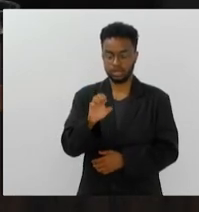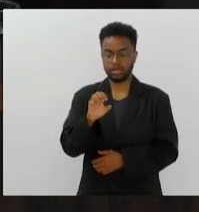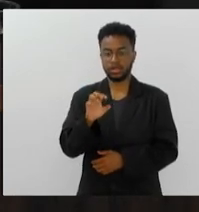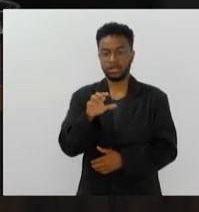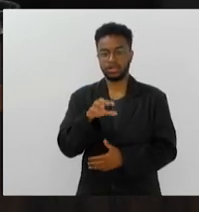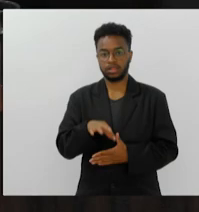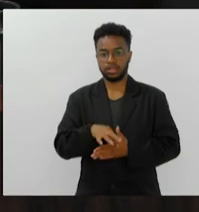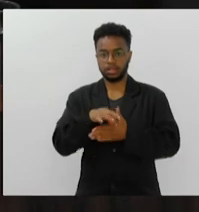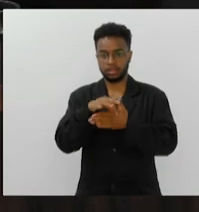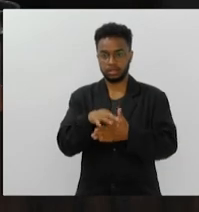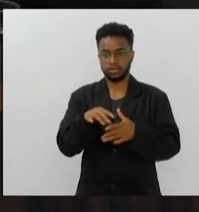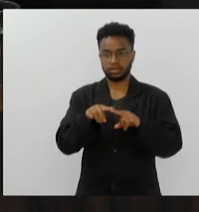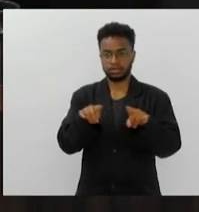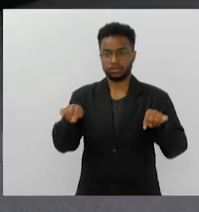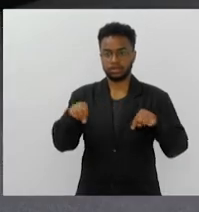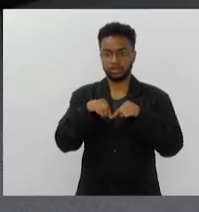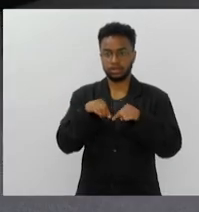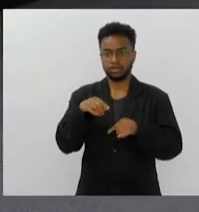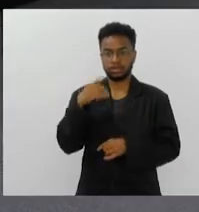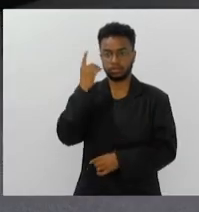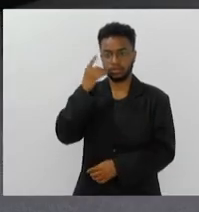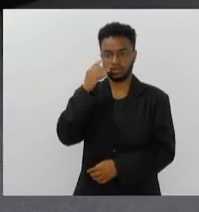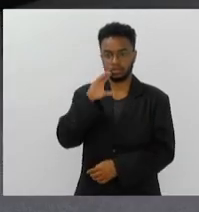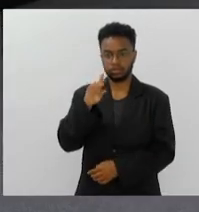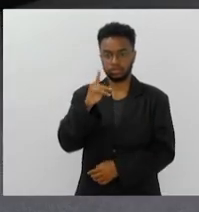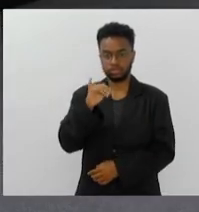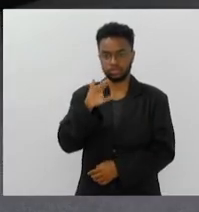gabinete do deputado Chico Machado.